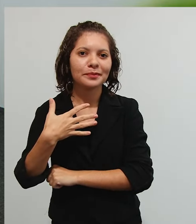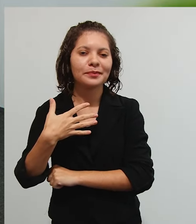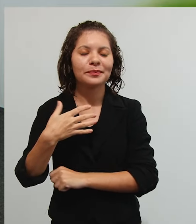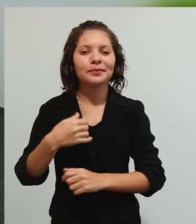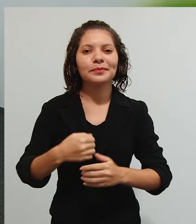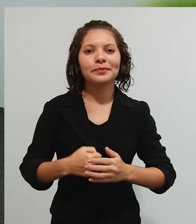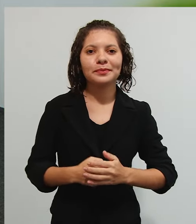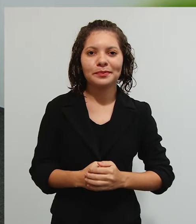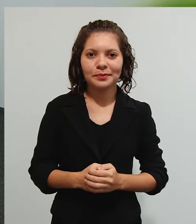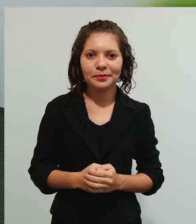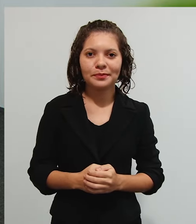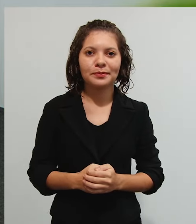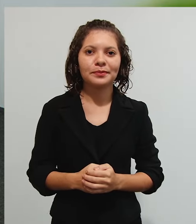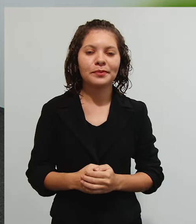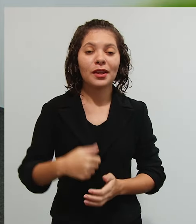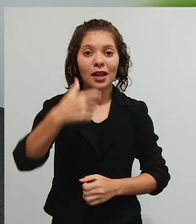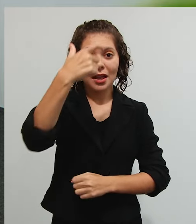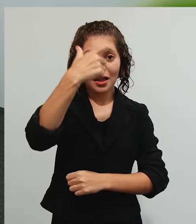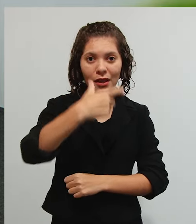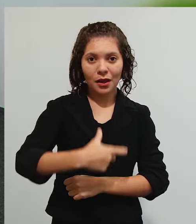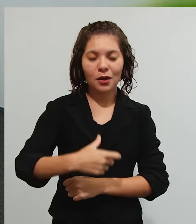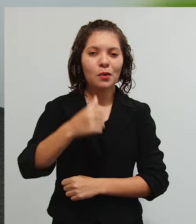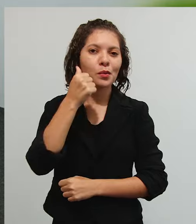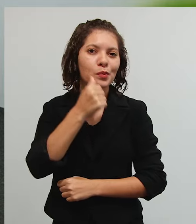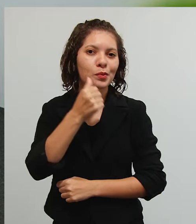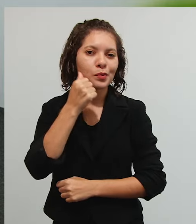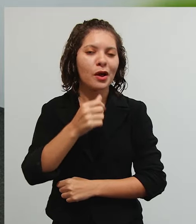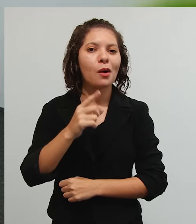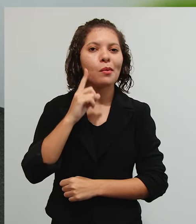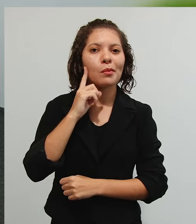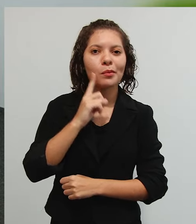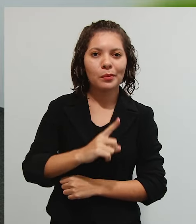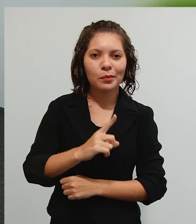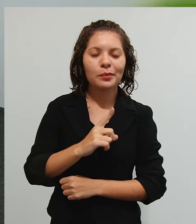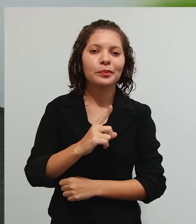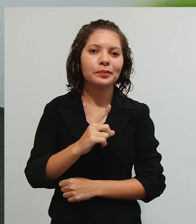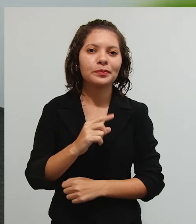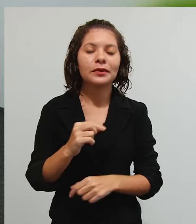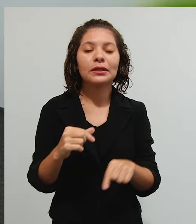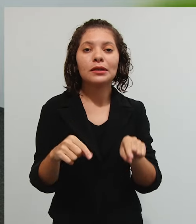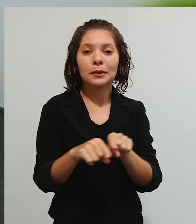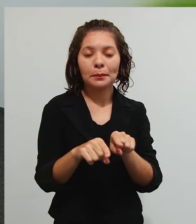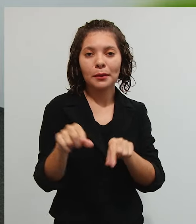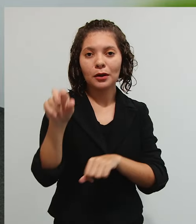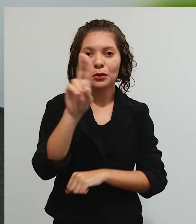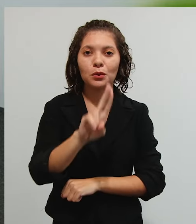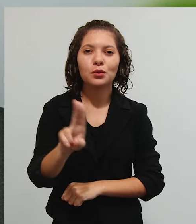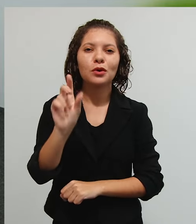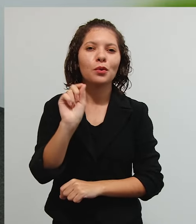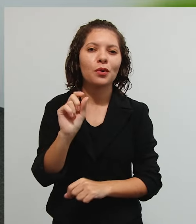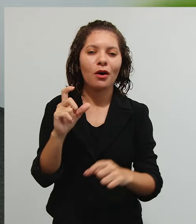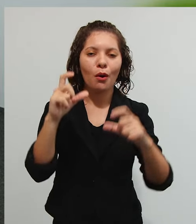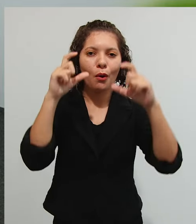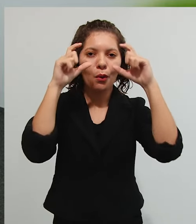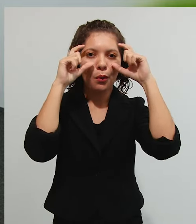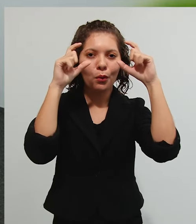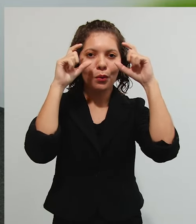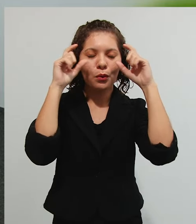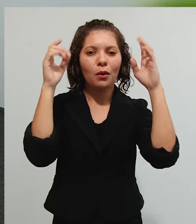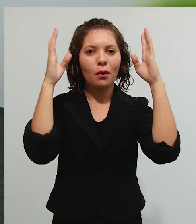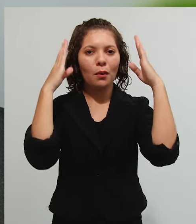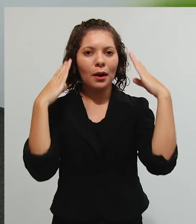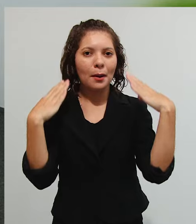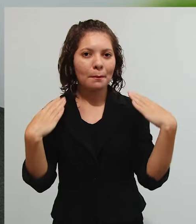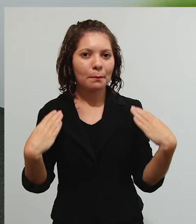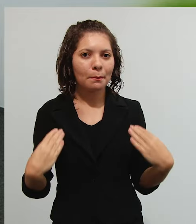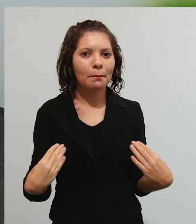minha audiodescrição. Eu sou uma mulher morena, estou usando